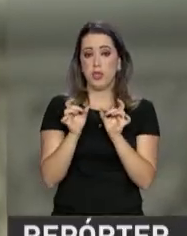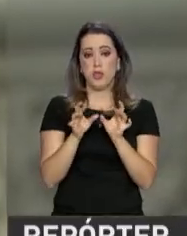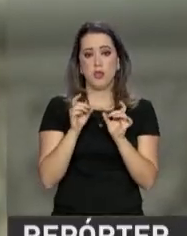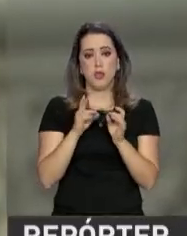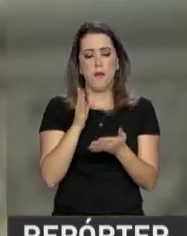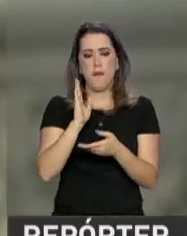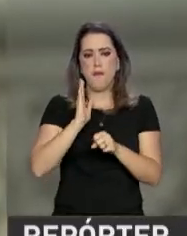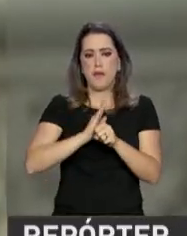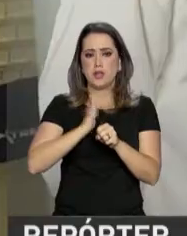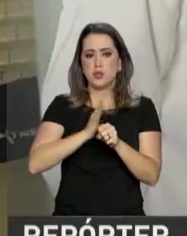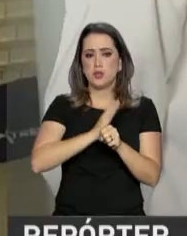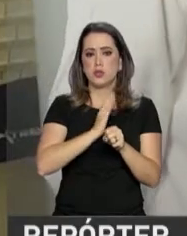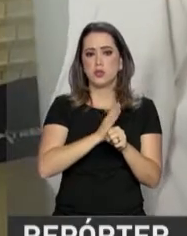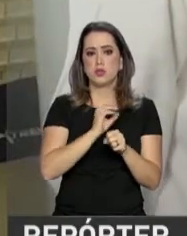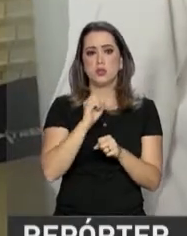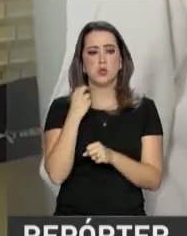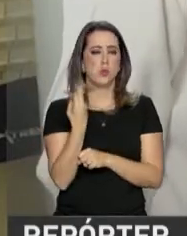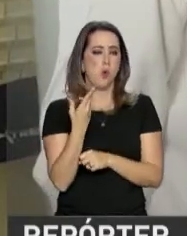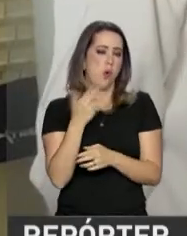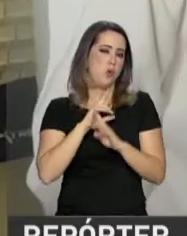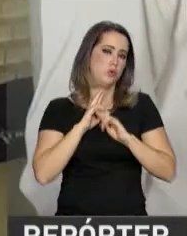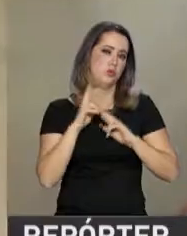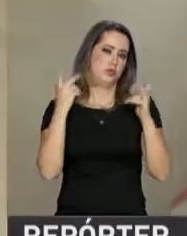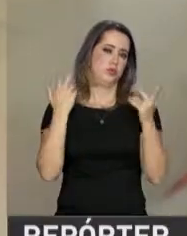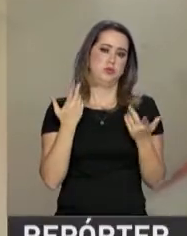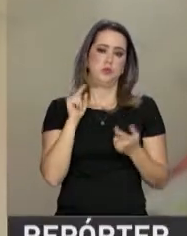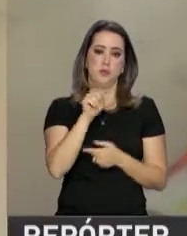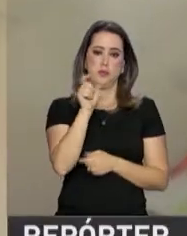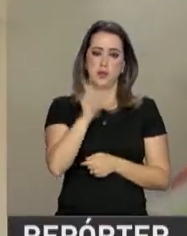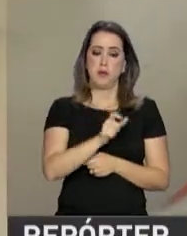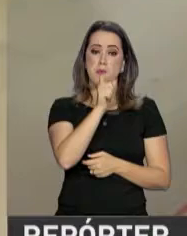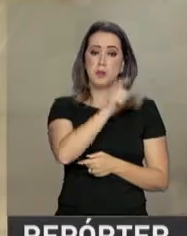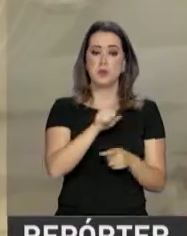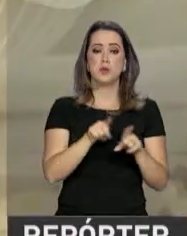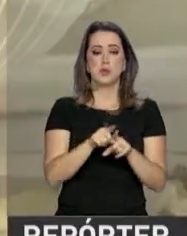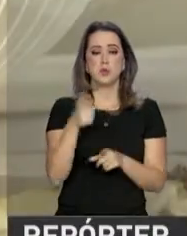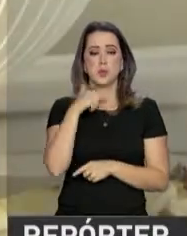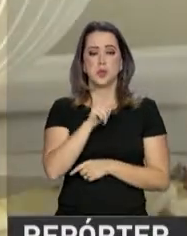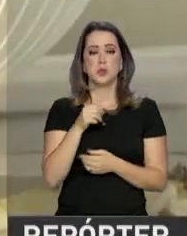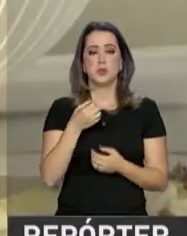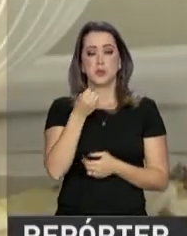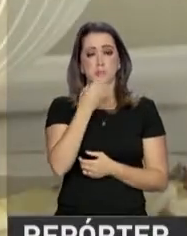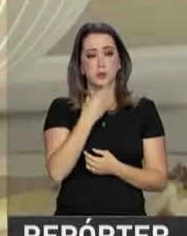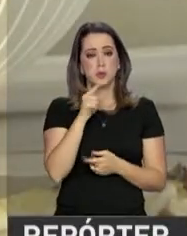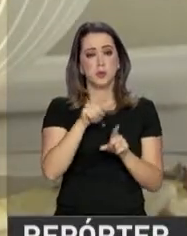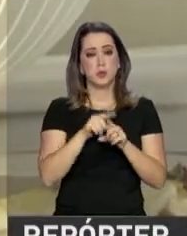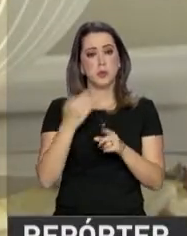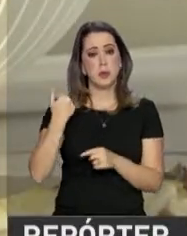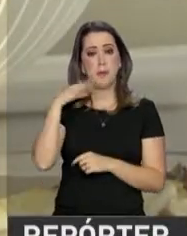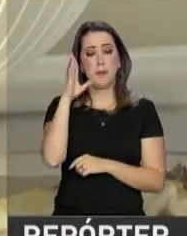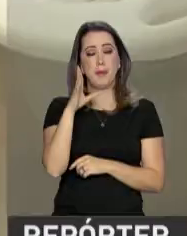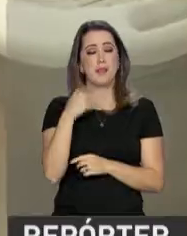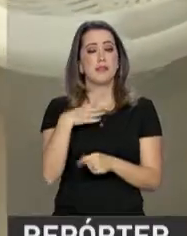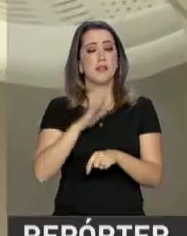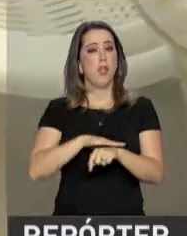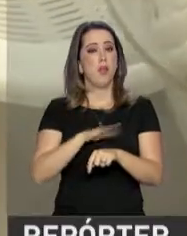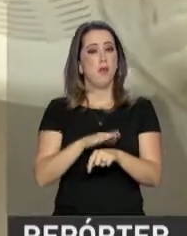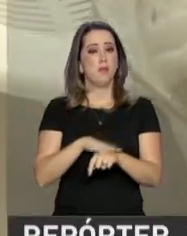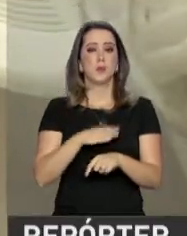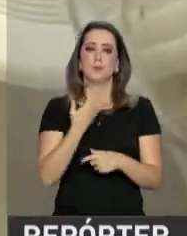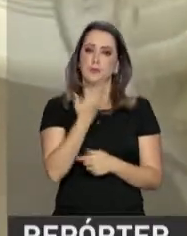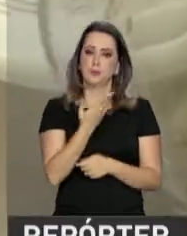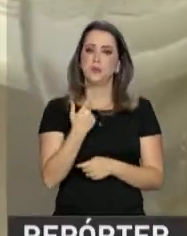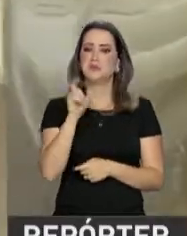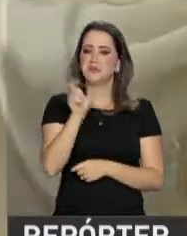fruta fatiada ou processada de outras formas. O consumidor também ganha, já que a fruta vai durar mais na geladeira. E o